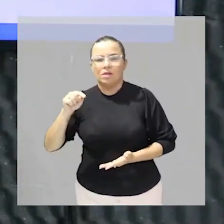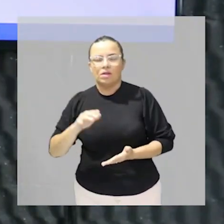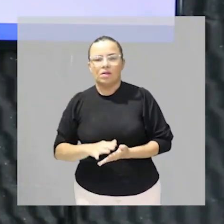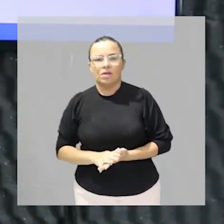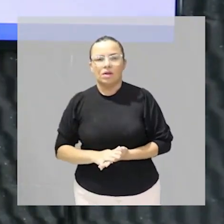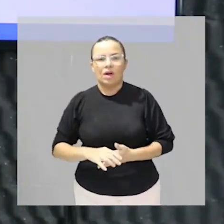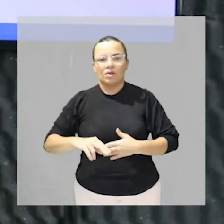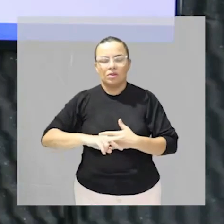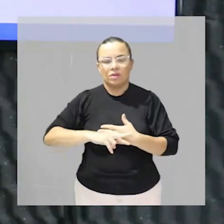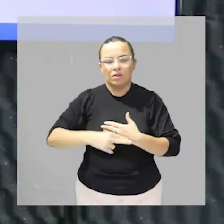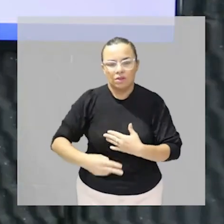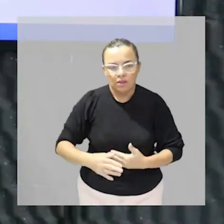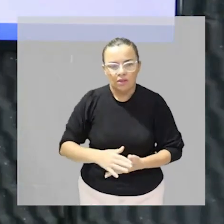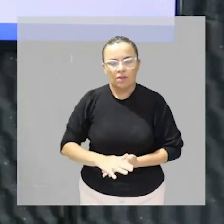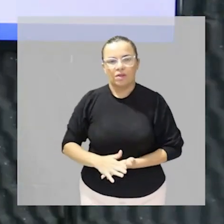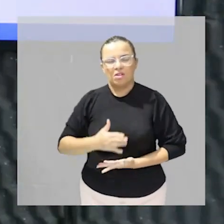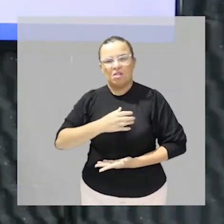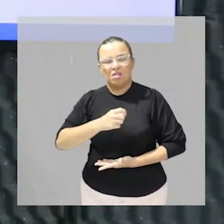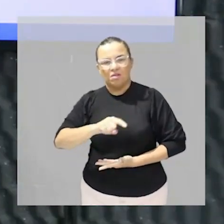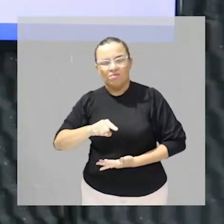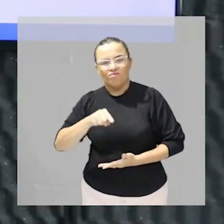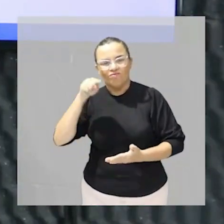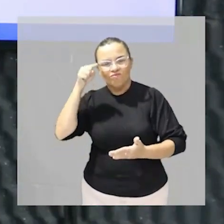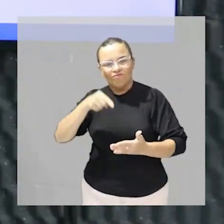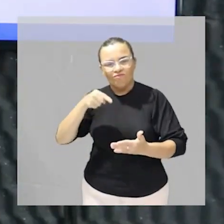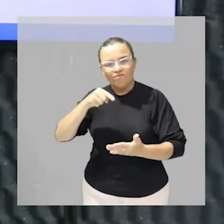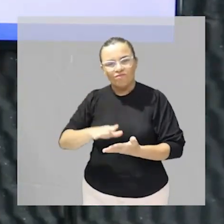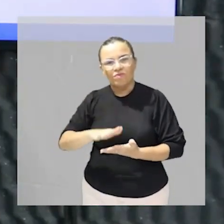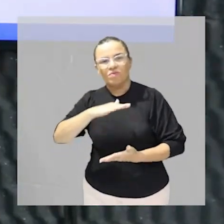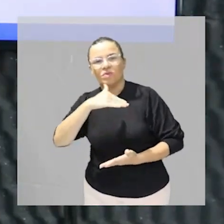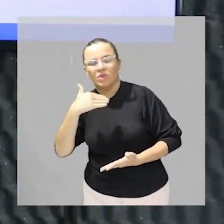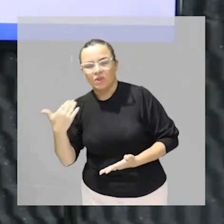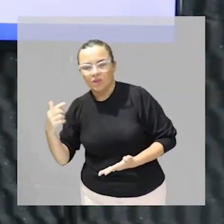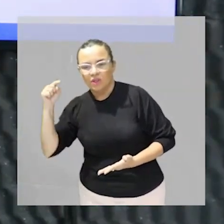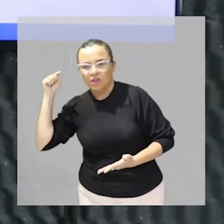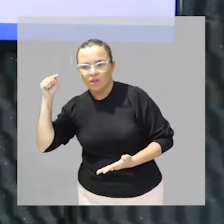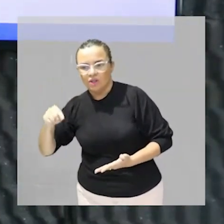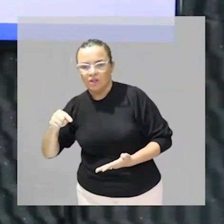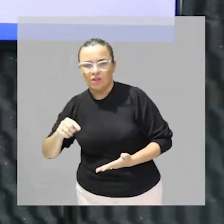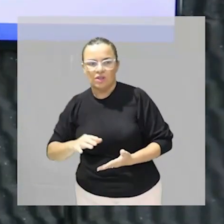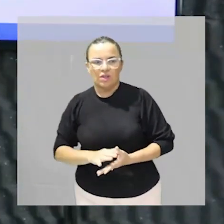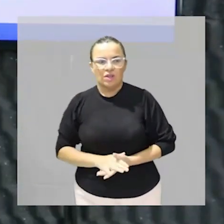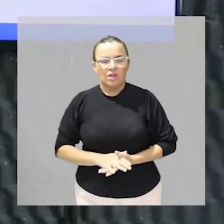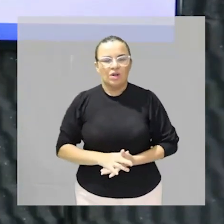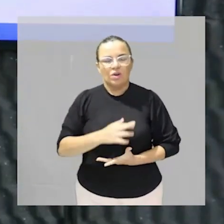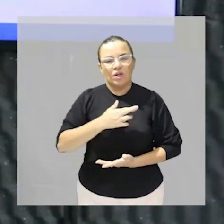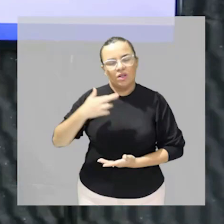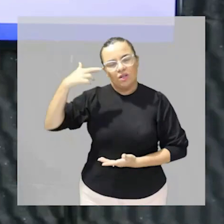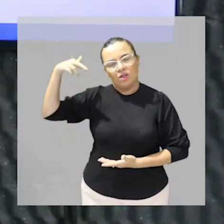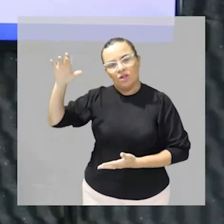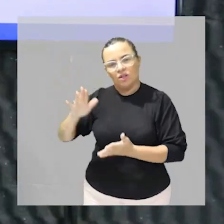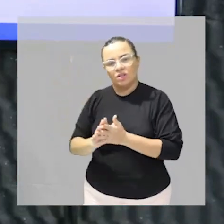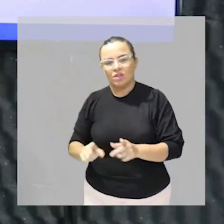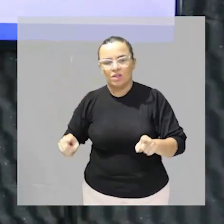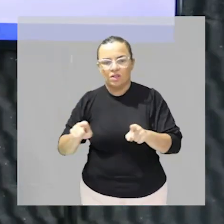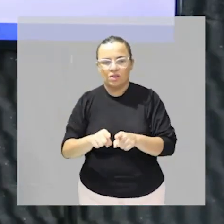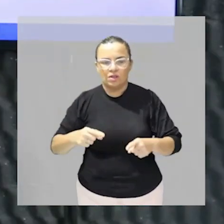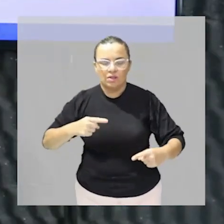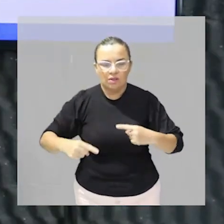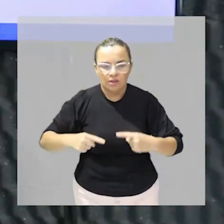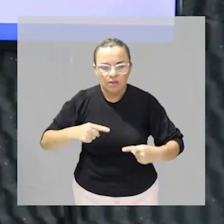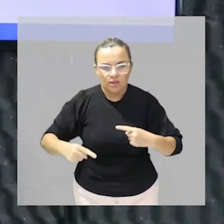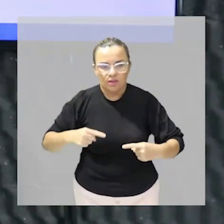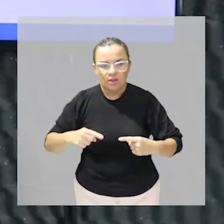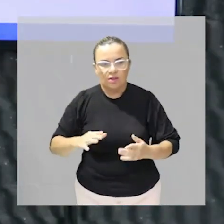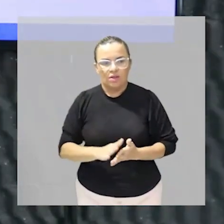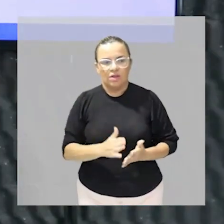e política. Por quê? Porque ela era inteligente e ameaça a autoridade do bispo na localidade. Os cristãos eram